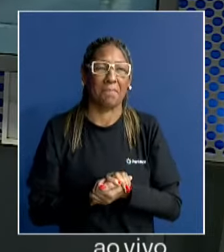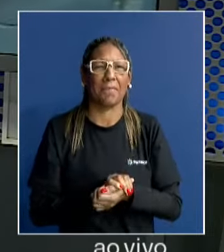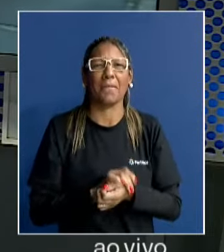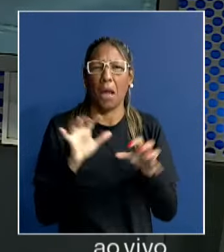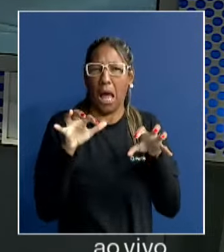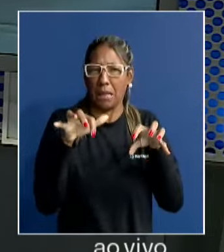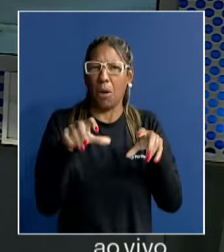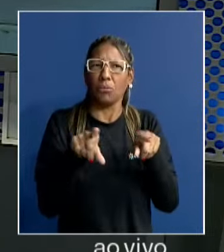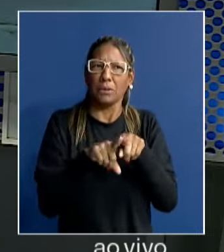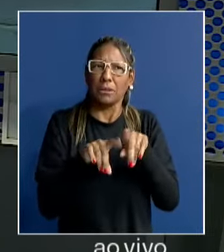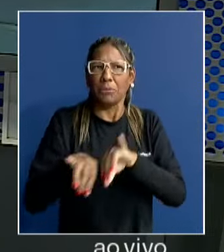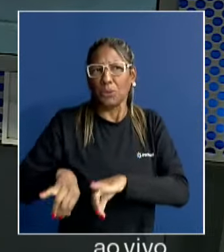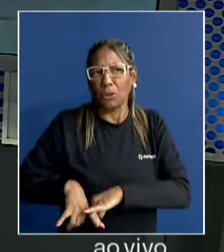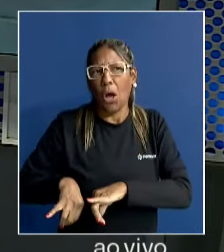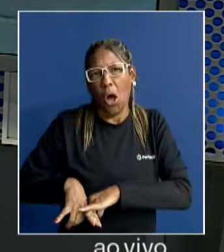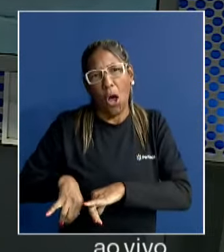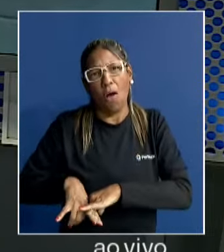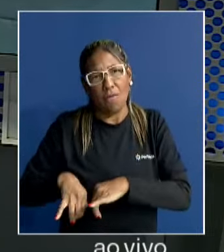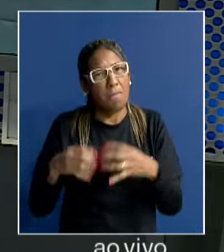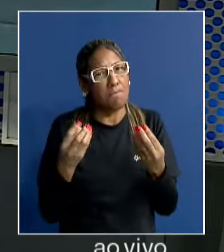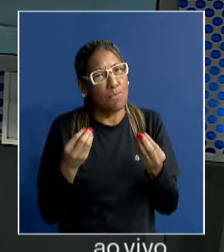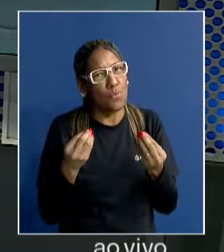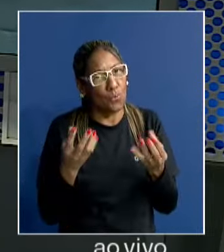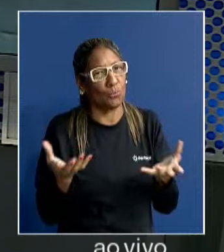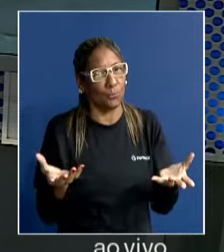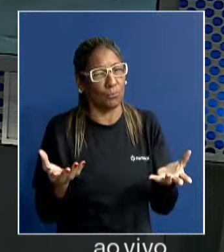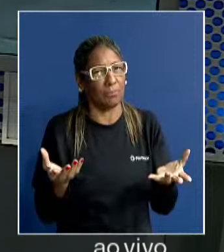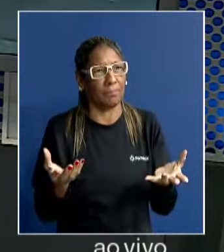também estão sofrendo demais com toda essa